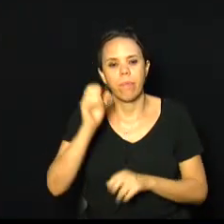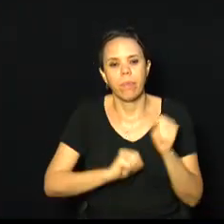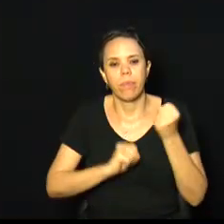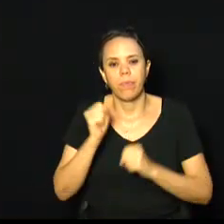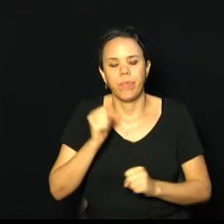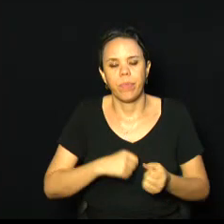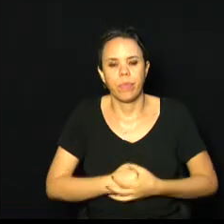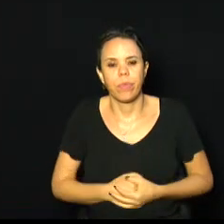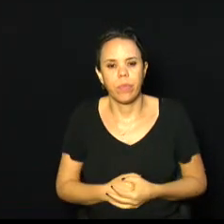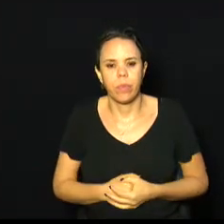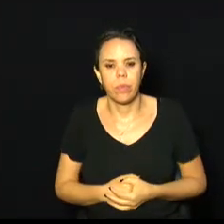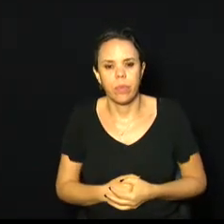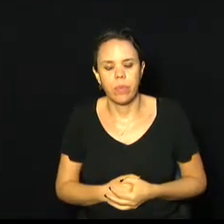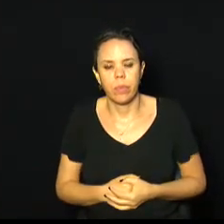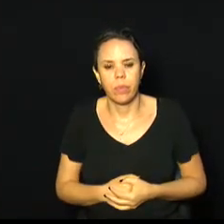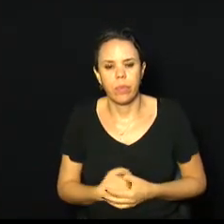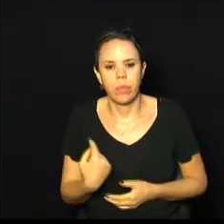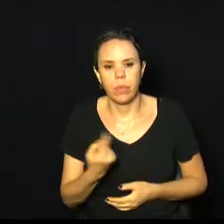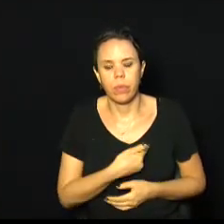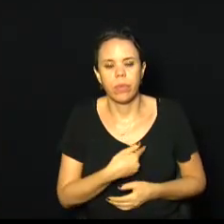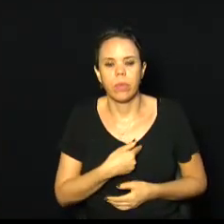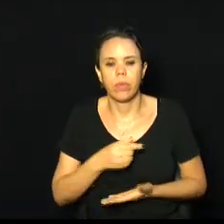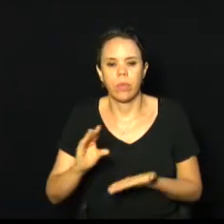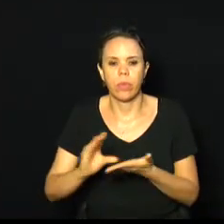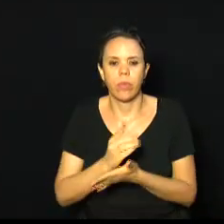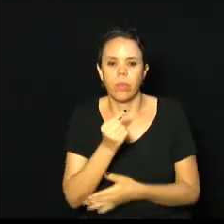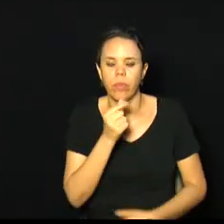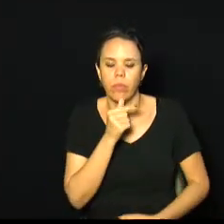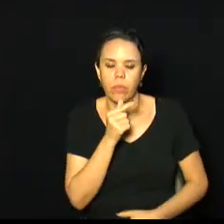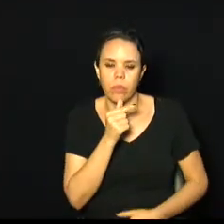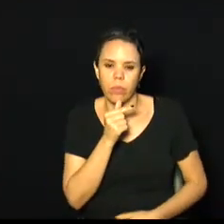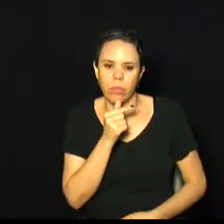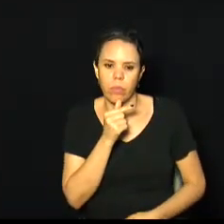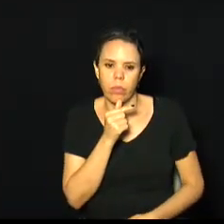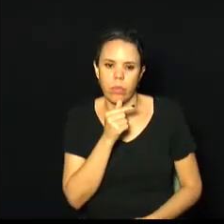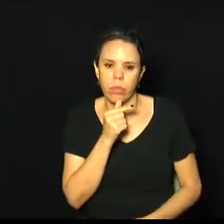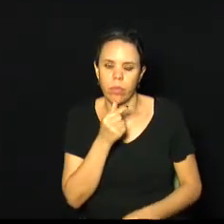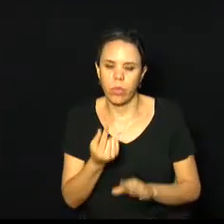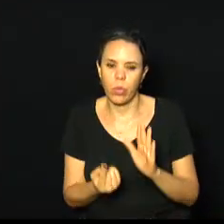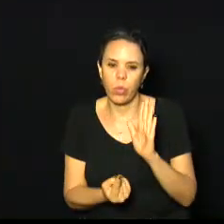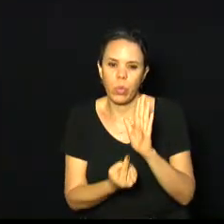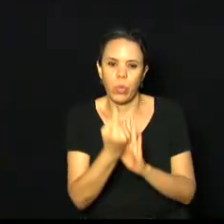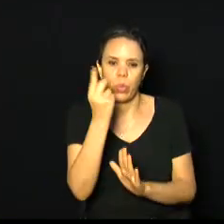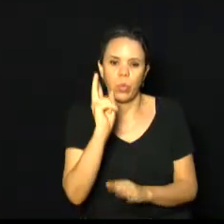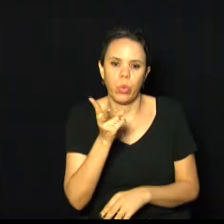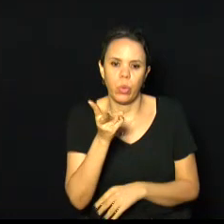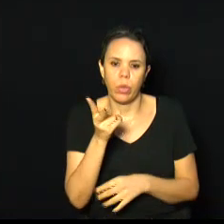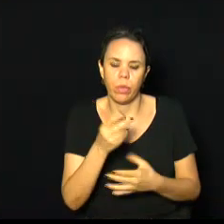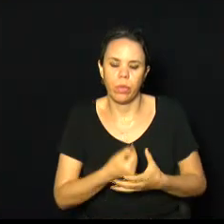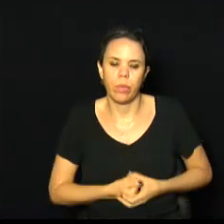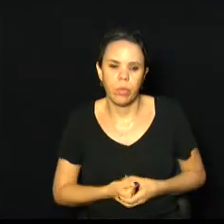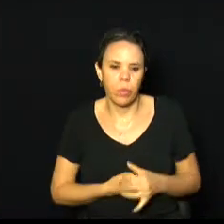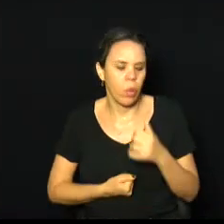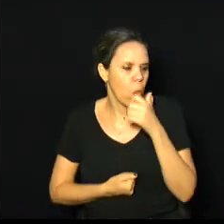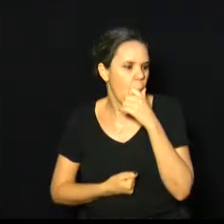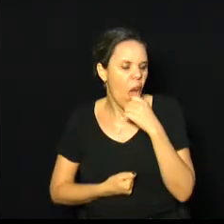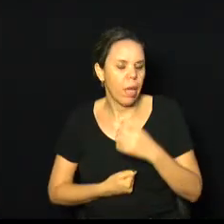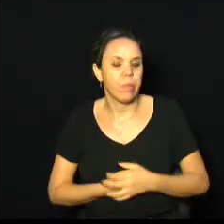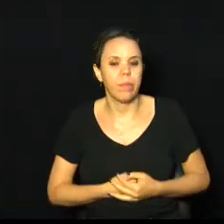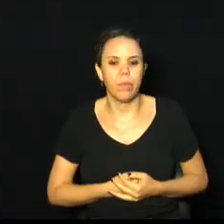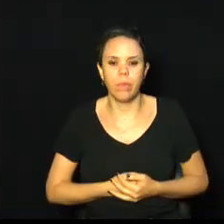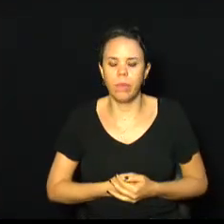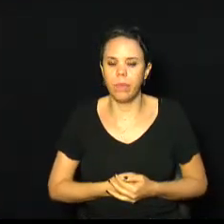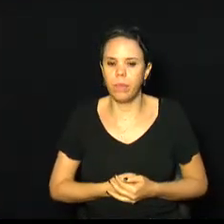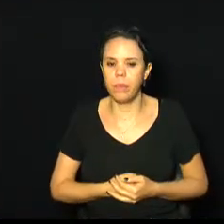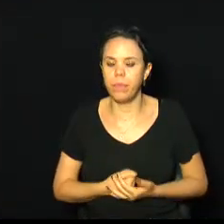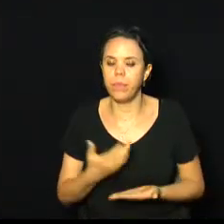indústrias, nós estamos com os custos da água se elevando continuadamente, né? E a